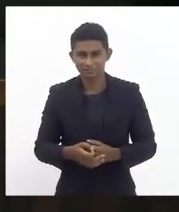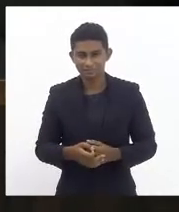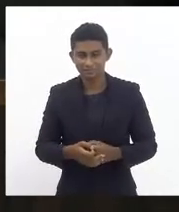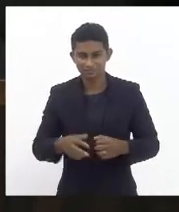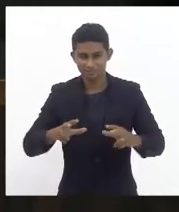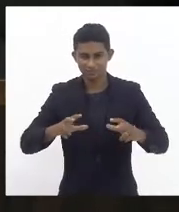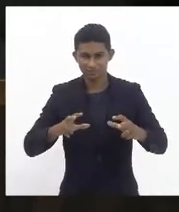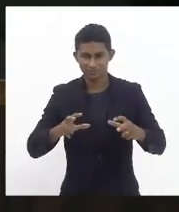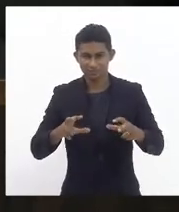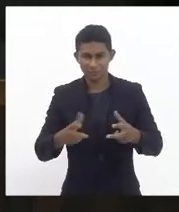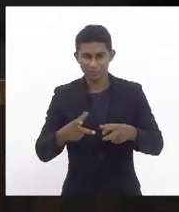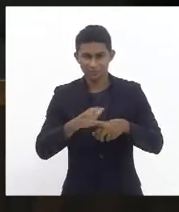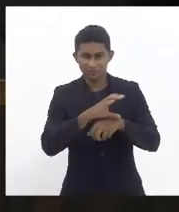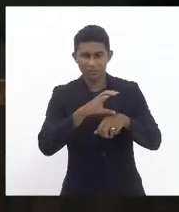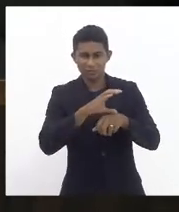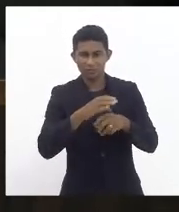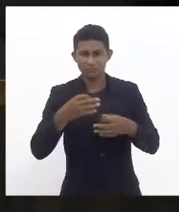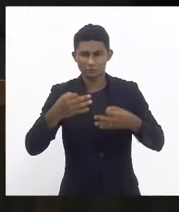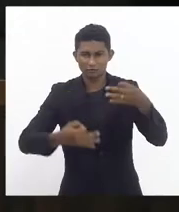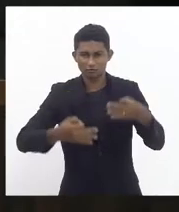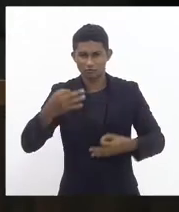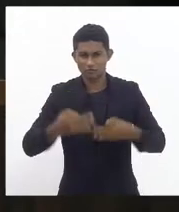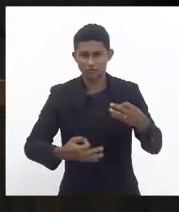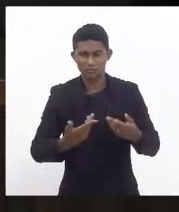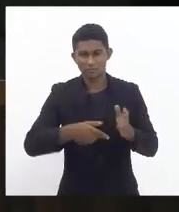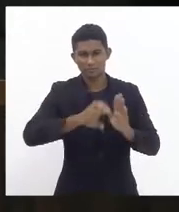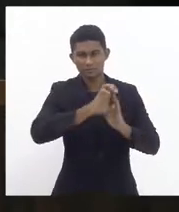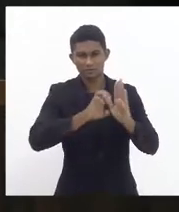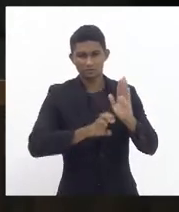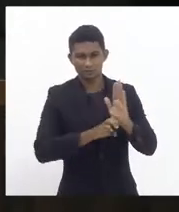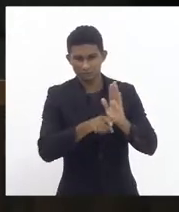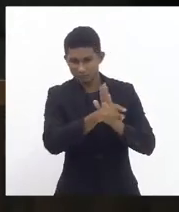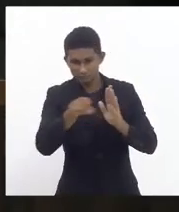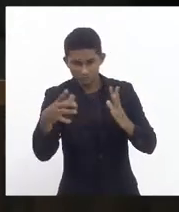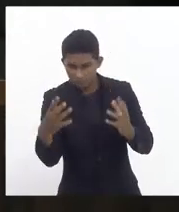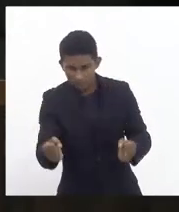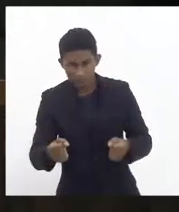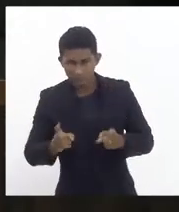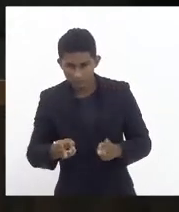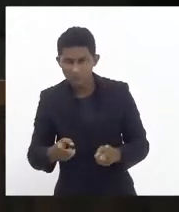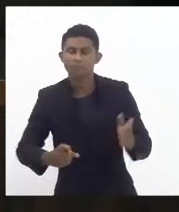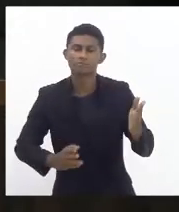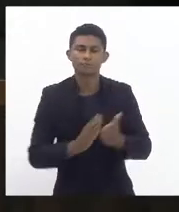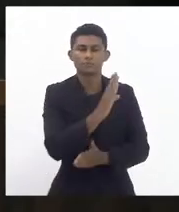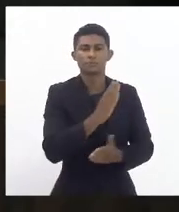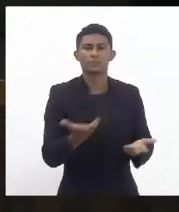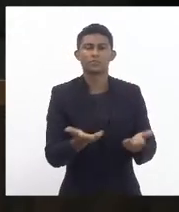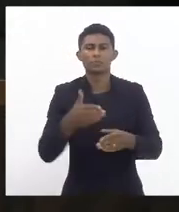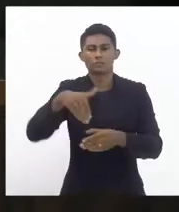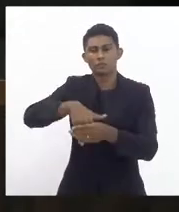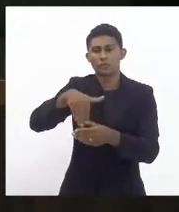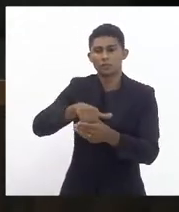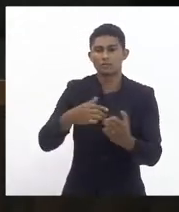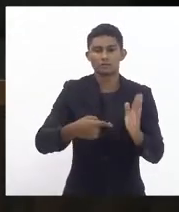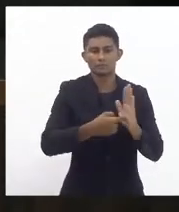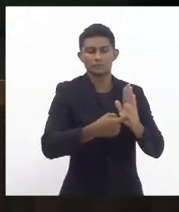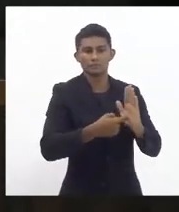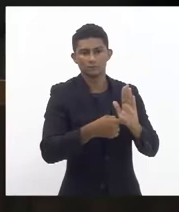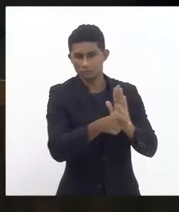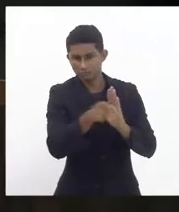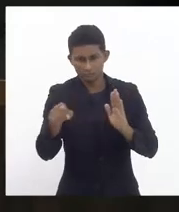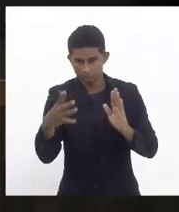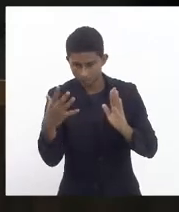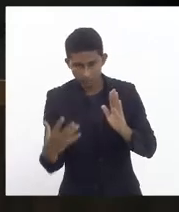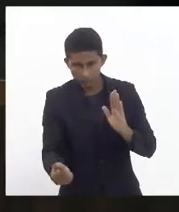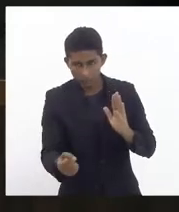constituição e justiça com emenda seus que a própria disfunção aprovado em votação projeto assim emendado